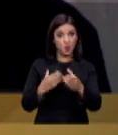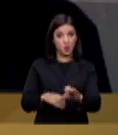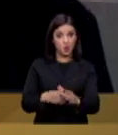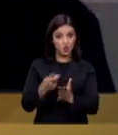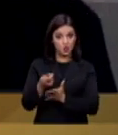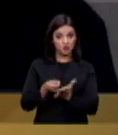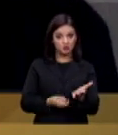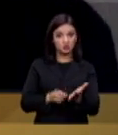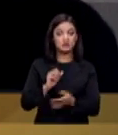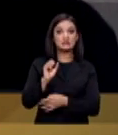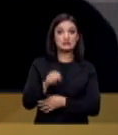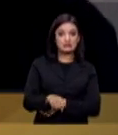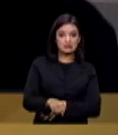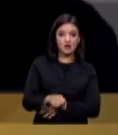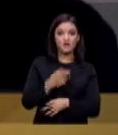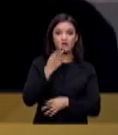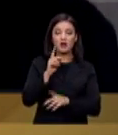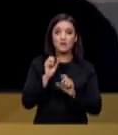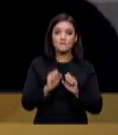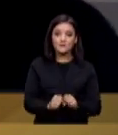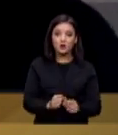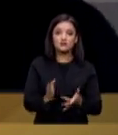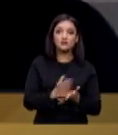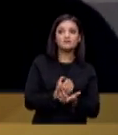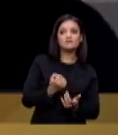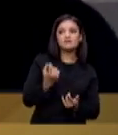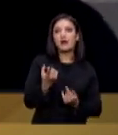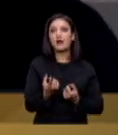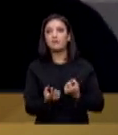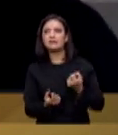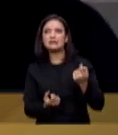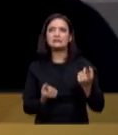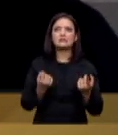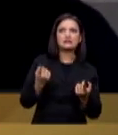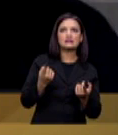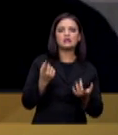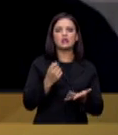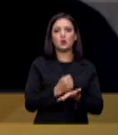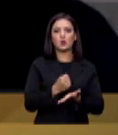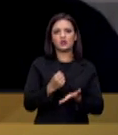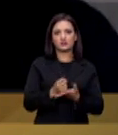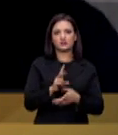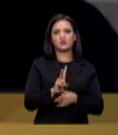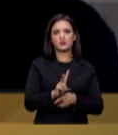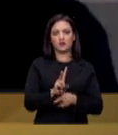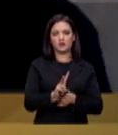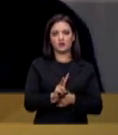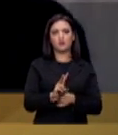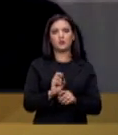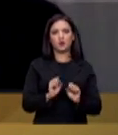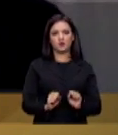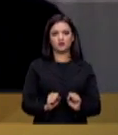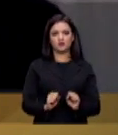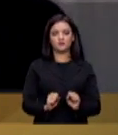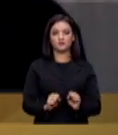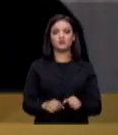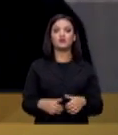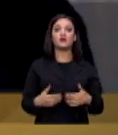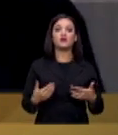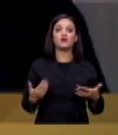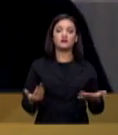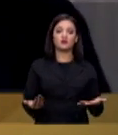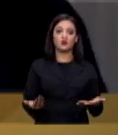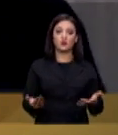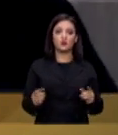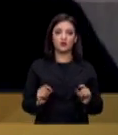admite sim excepcionais hipóteses de contratação temporária. E nessa